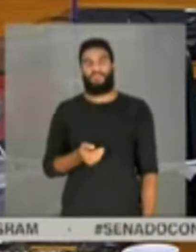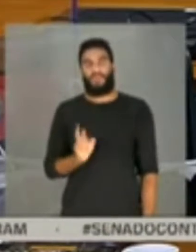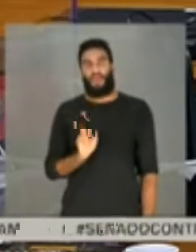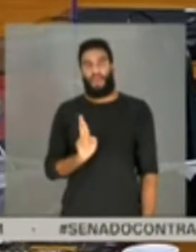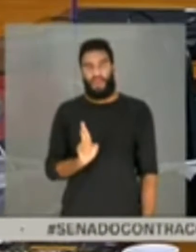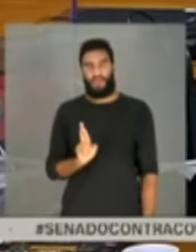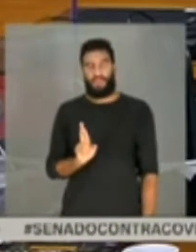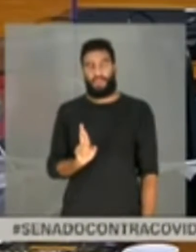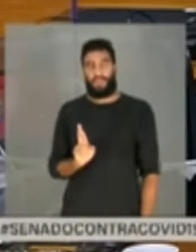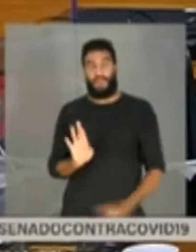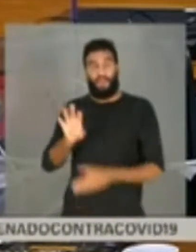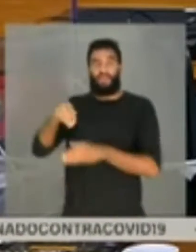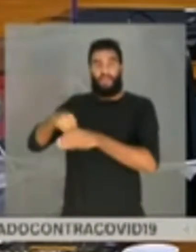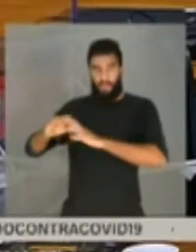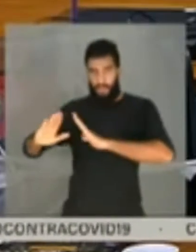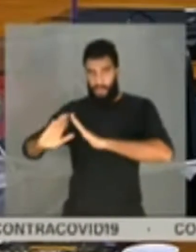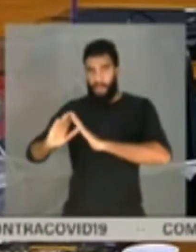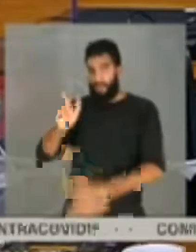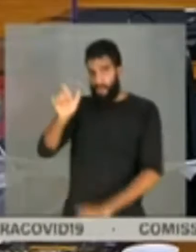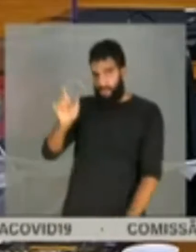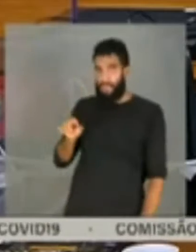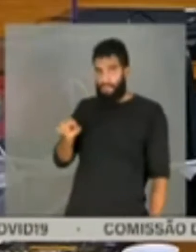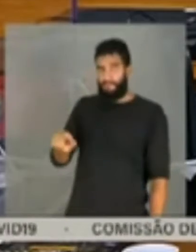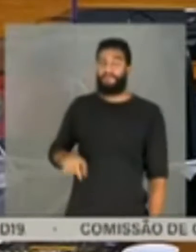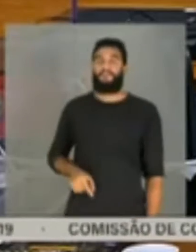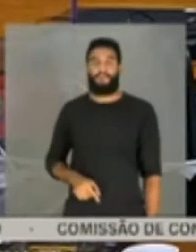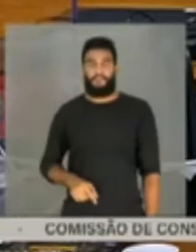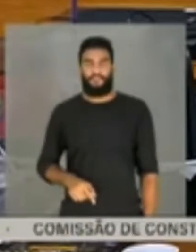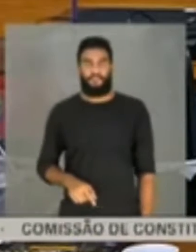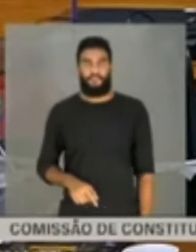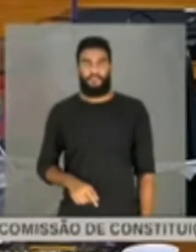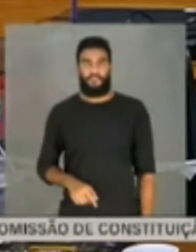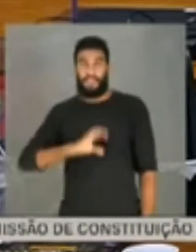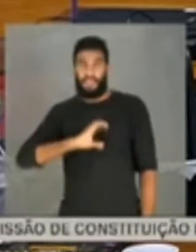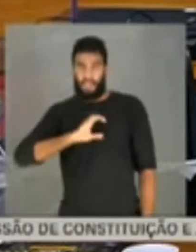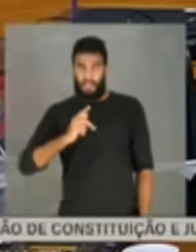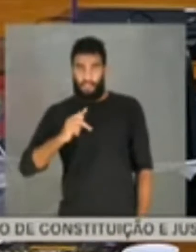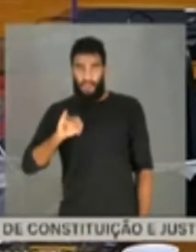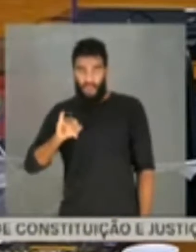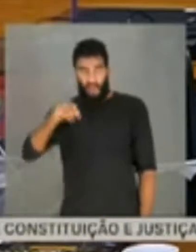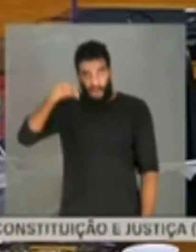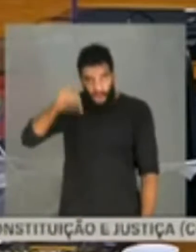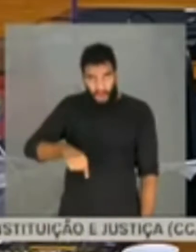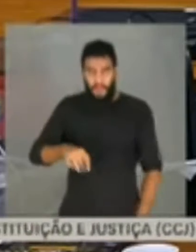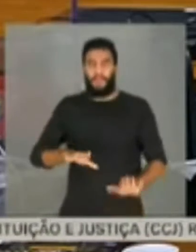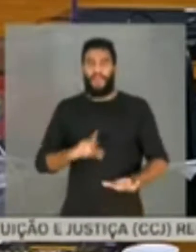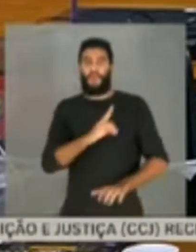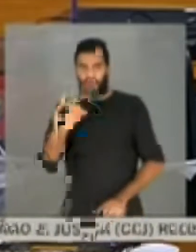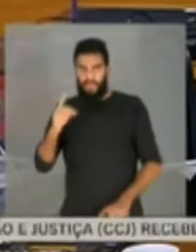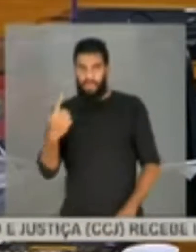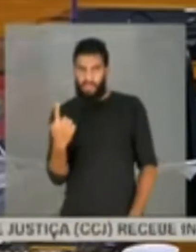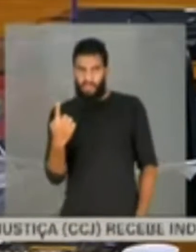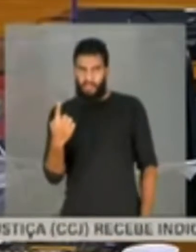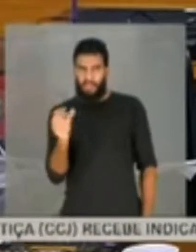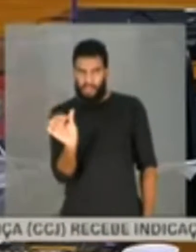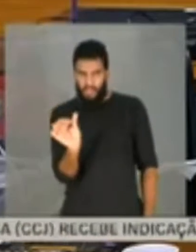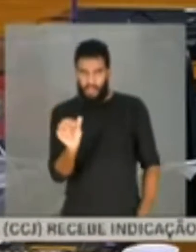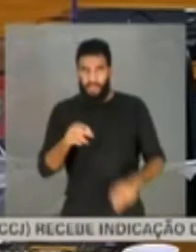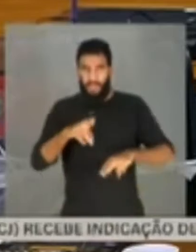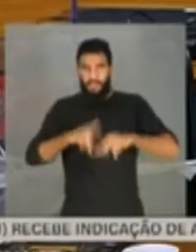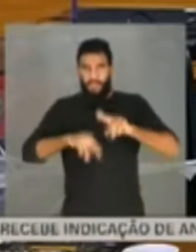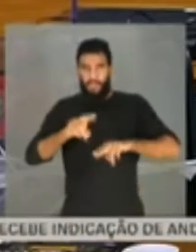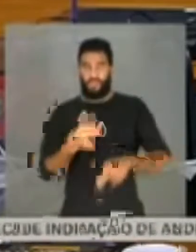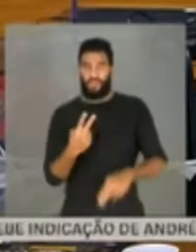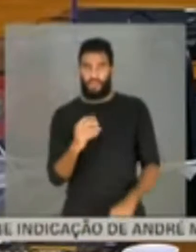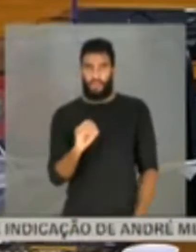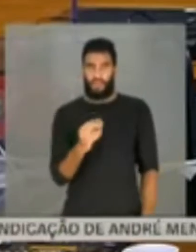750 mil reais em dinheiro vivo na casa do senhor Peter Cassol. Esta CPI, no dia 16